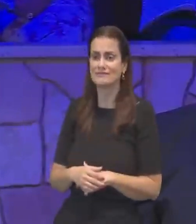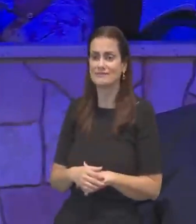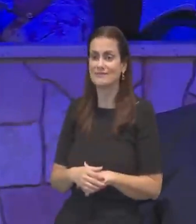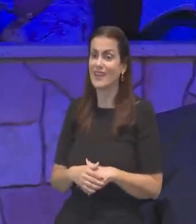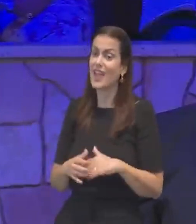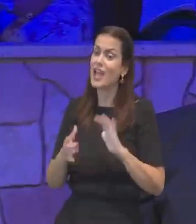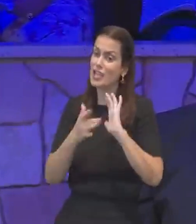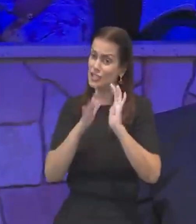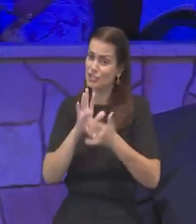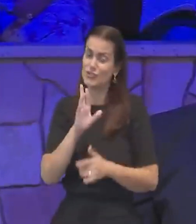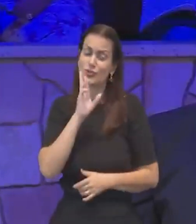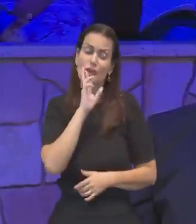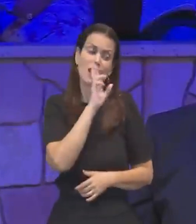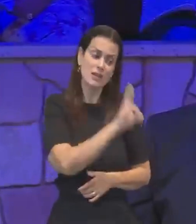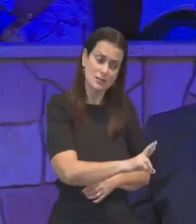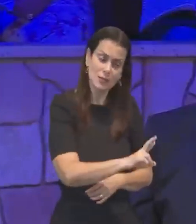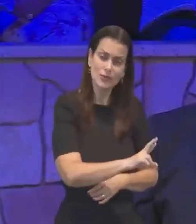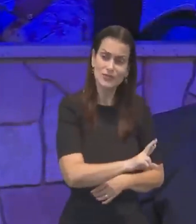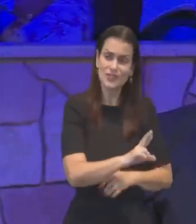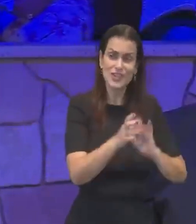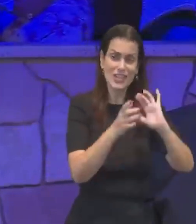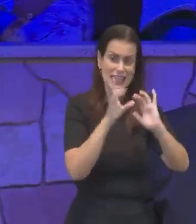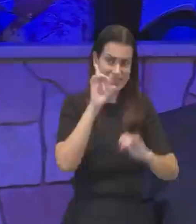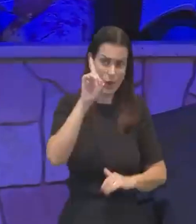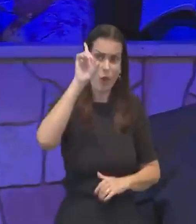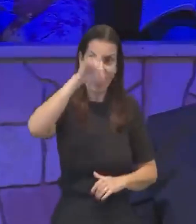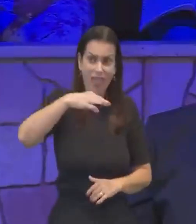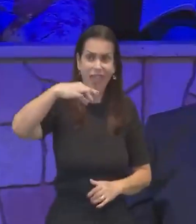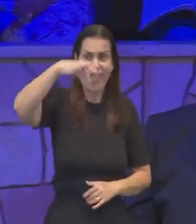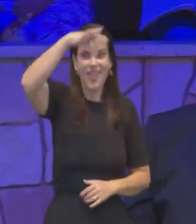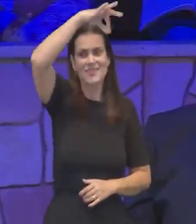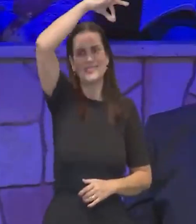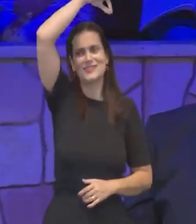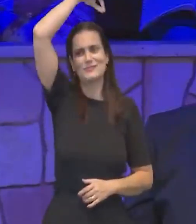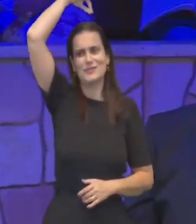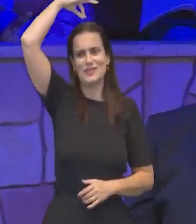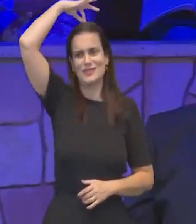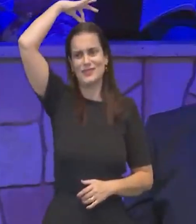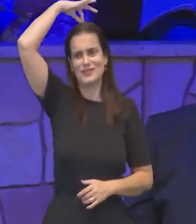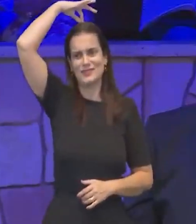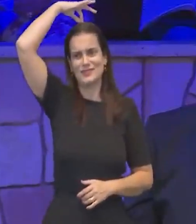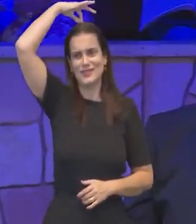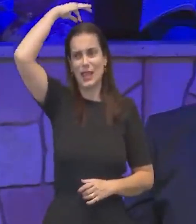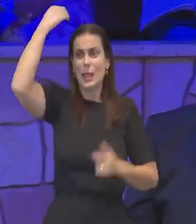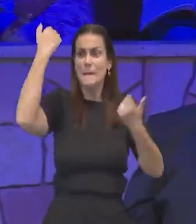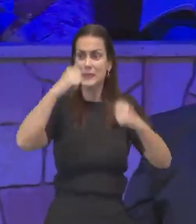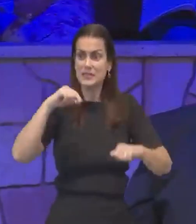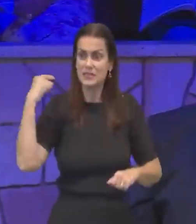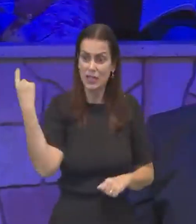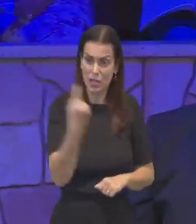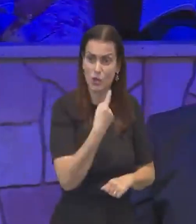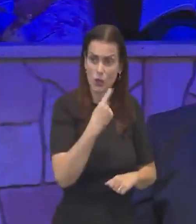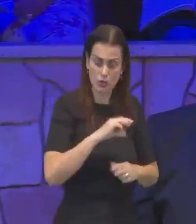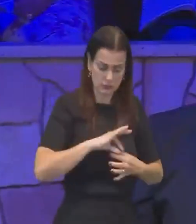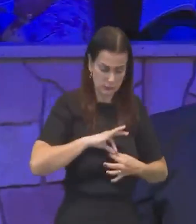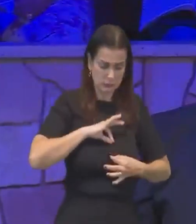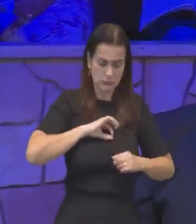que os que o adorem em espírito e em verdade.